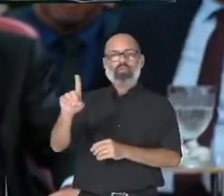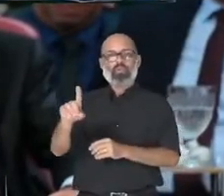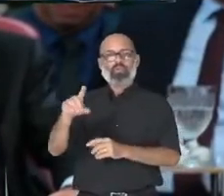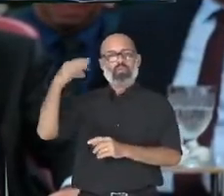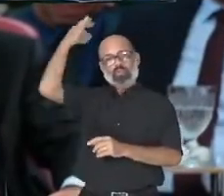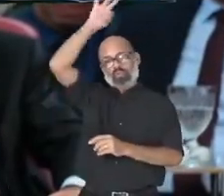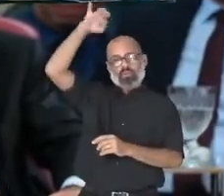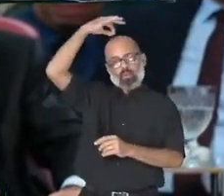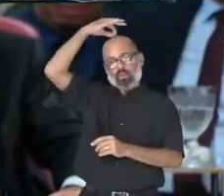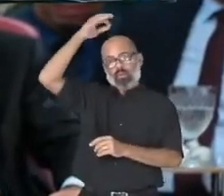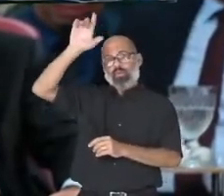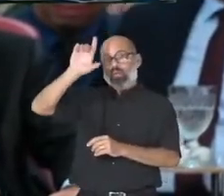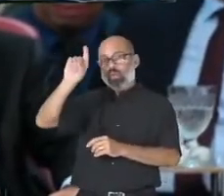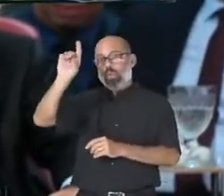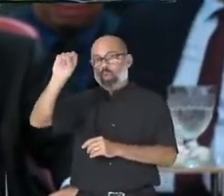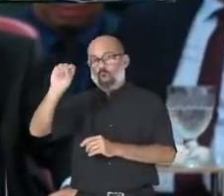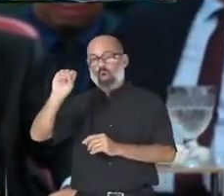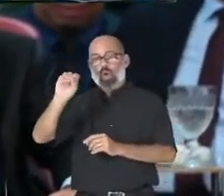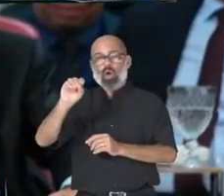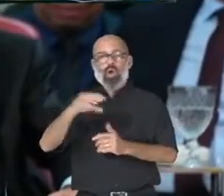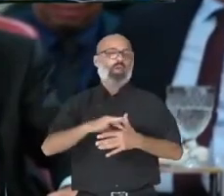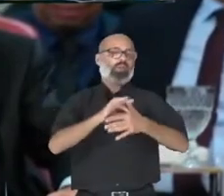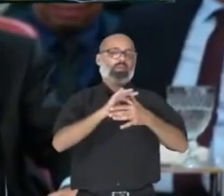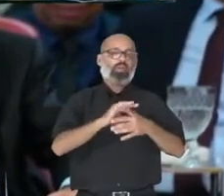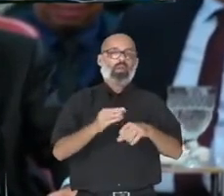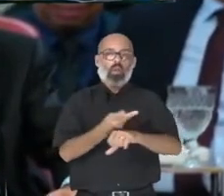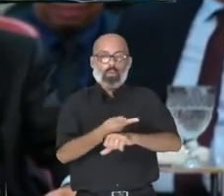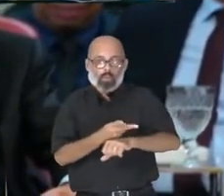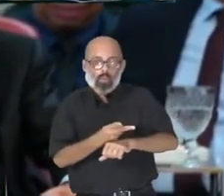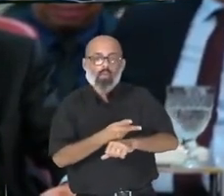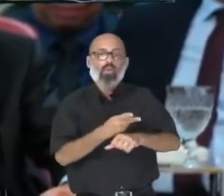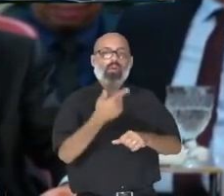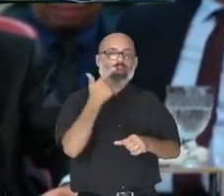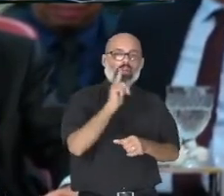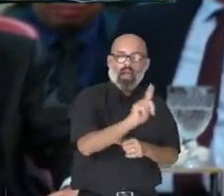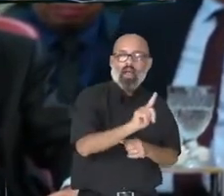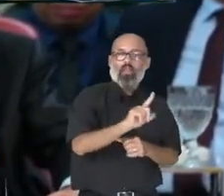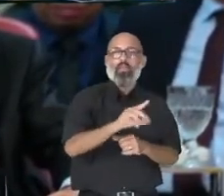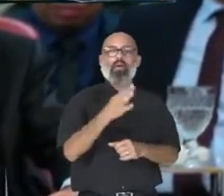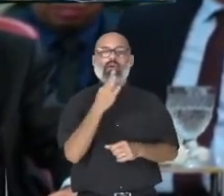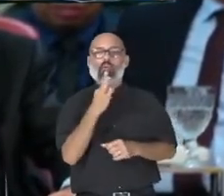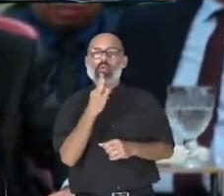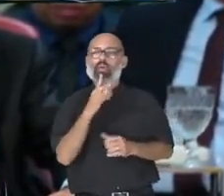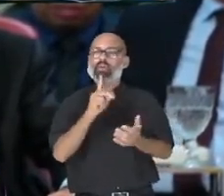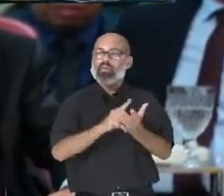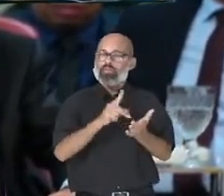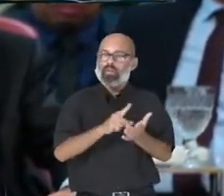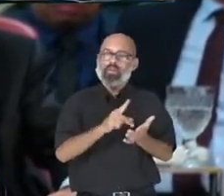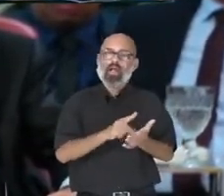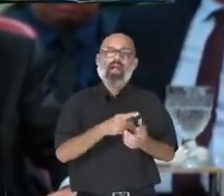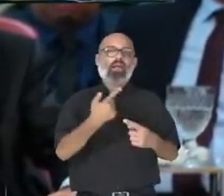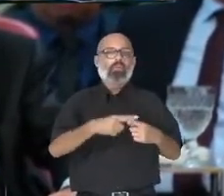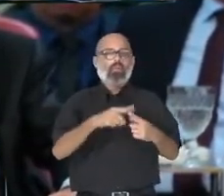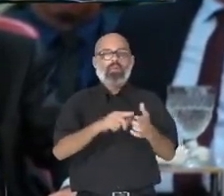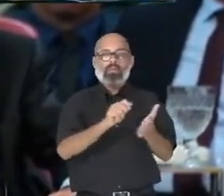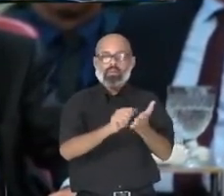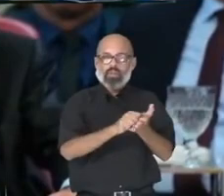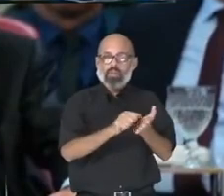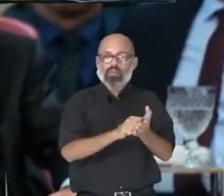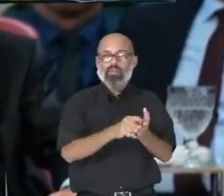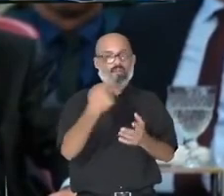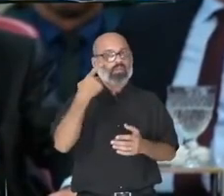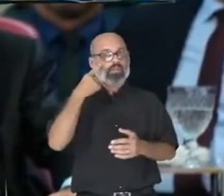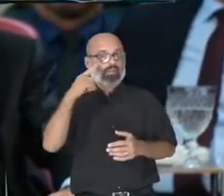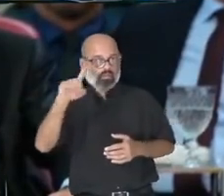Derramarei do meu Espírito sobre toda a carne. A pessoa busca, recebe, mas isso não quer dizer que eu conheça ela. Eu falei, por quê? Porque está escrito também, naqueles